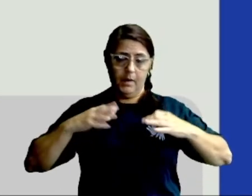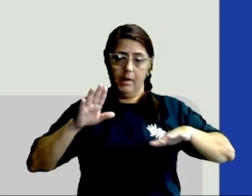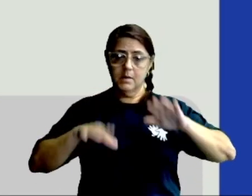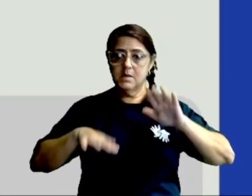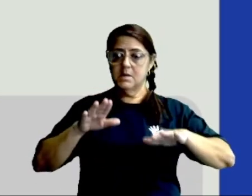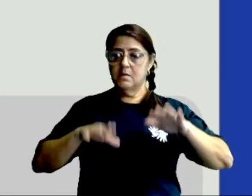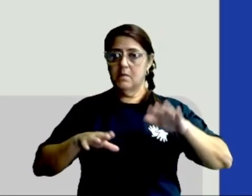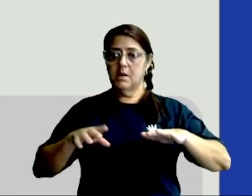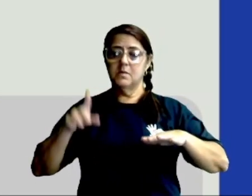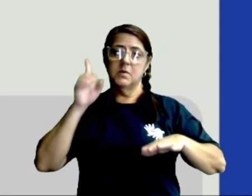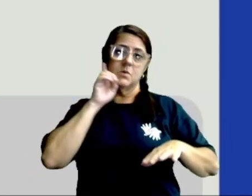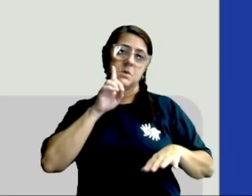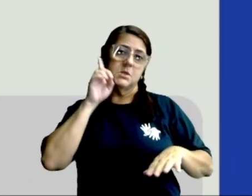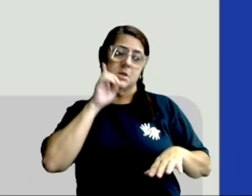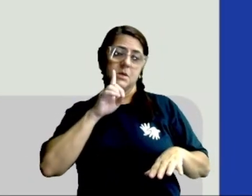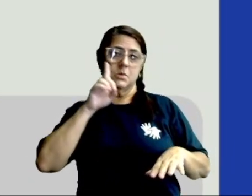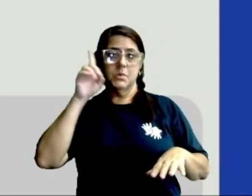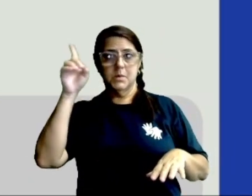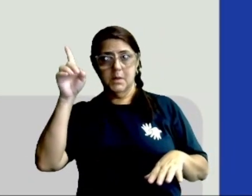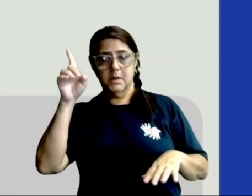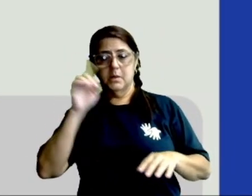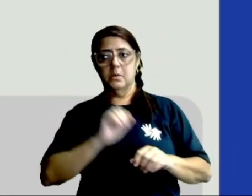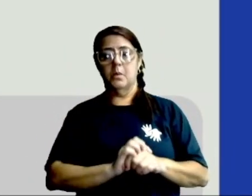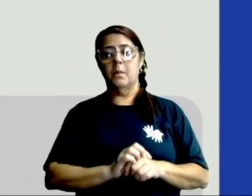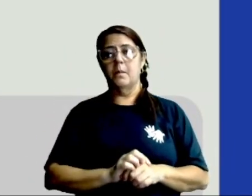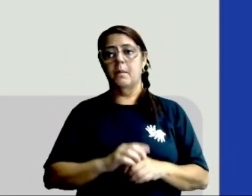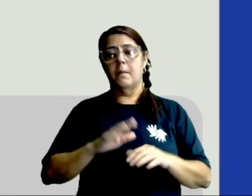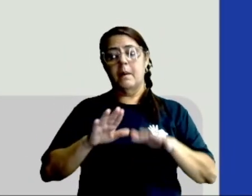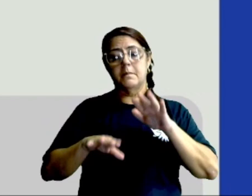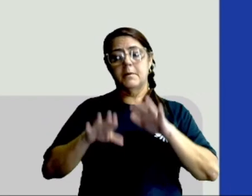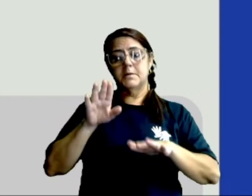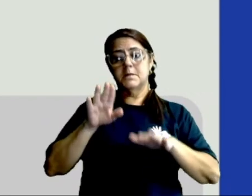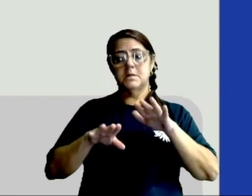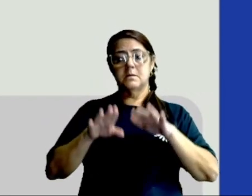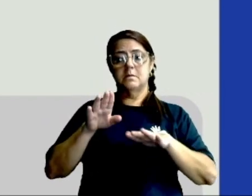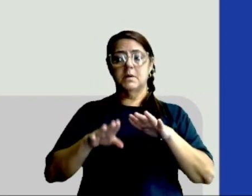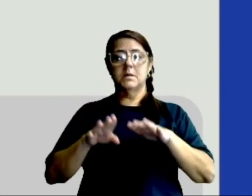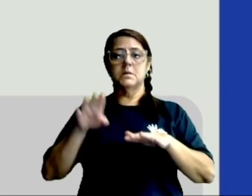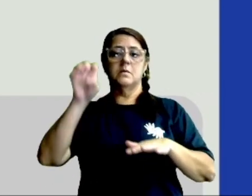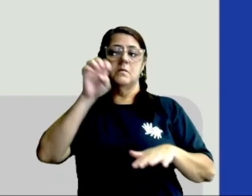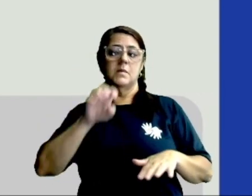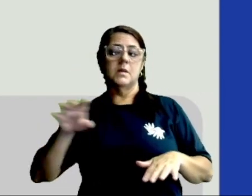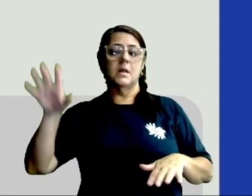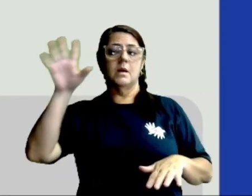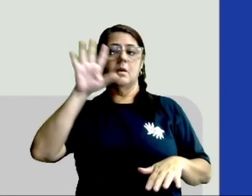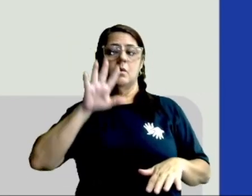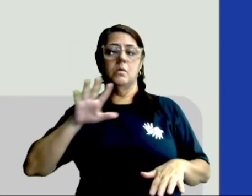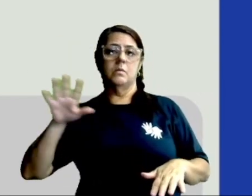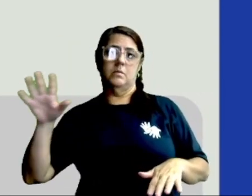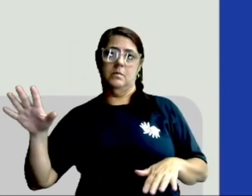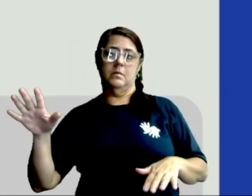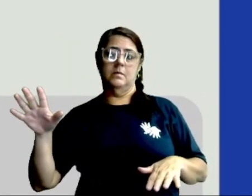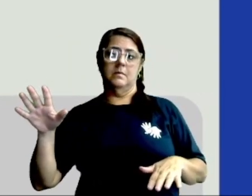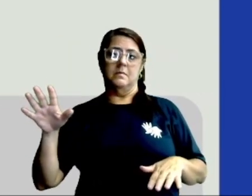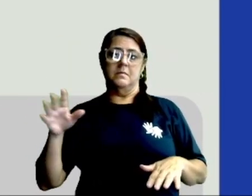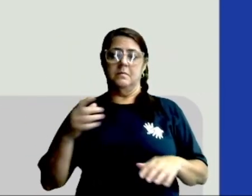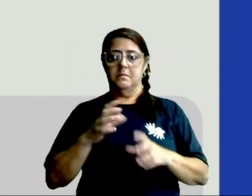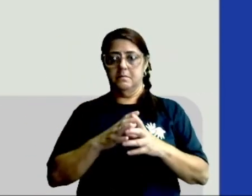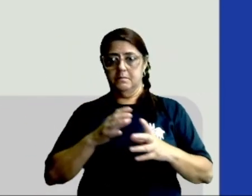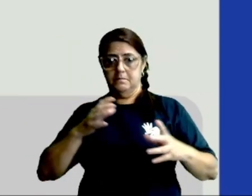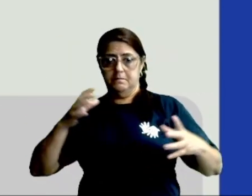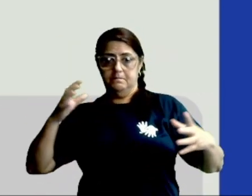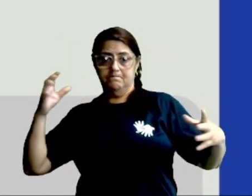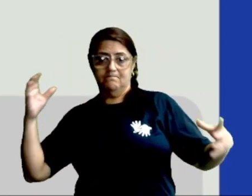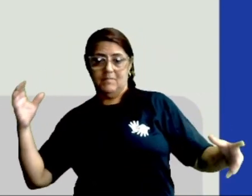pensamos sempre que tudo vem dos Estados Unidos, né? Mas muito vem da Europa. Então a Europa, ele é um